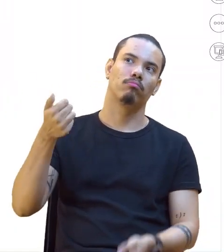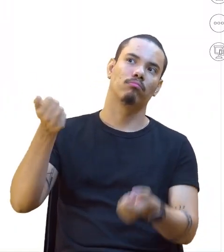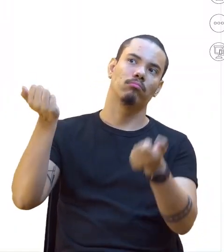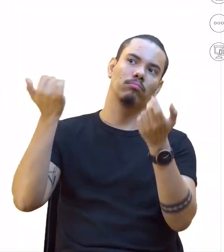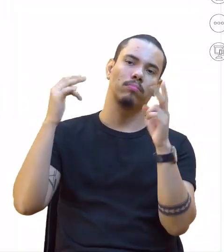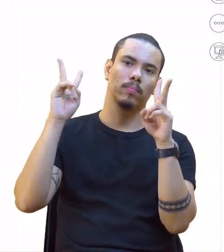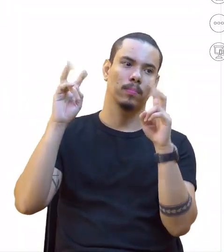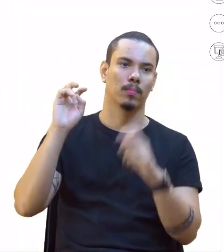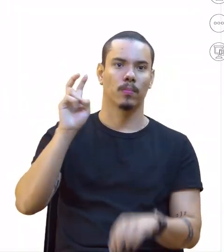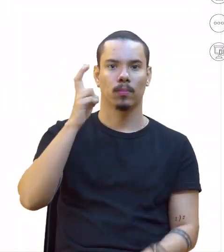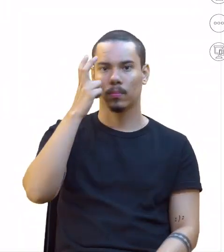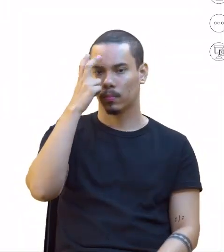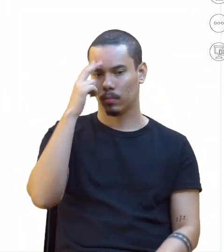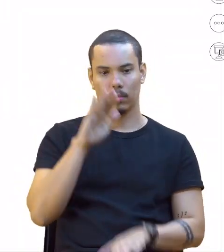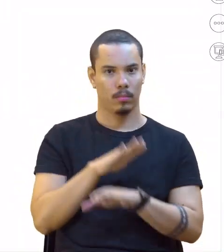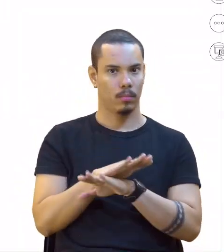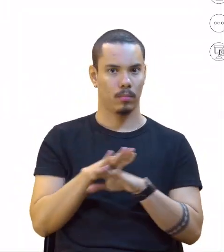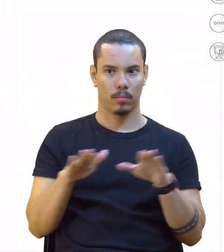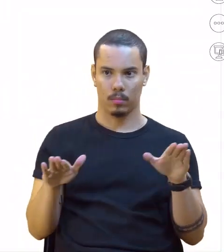dito acerca da cultura, né?